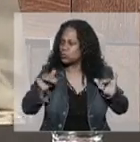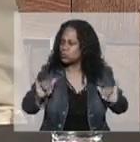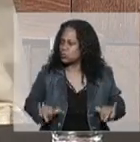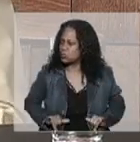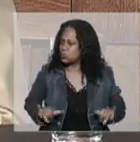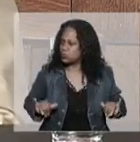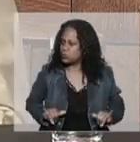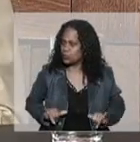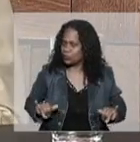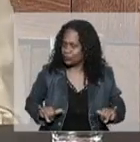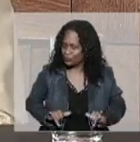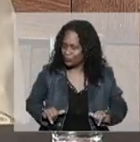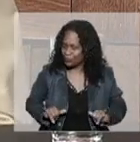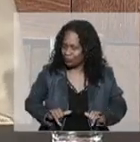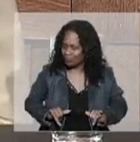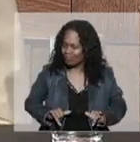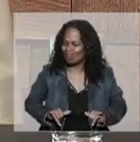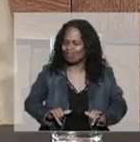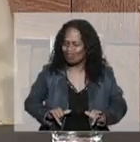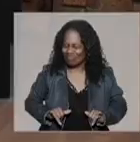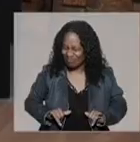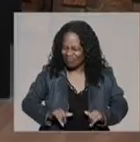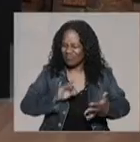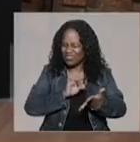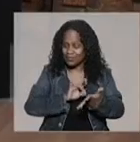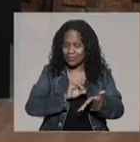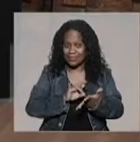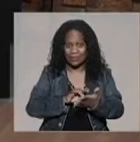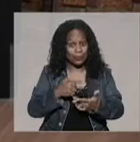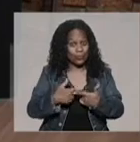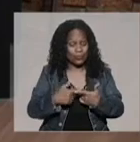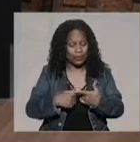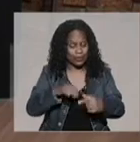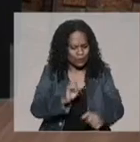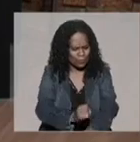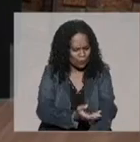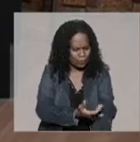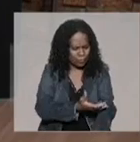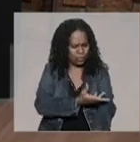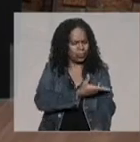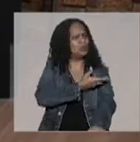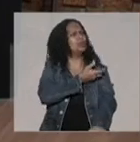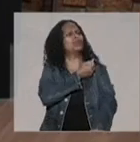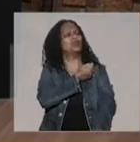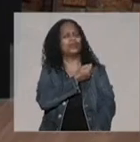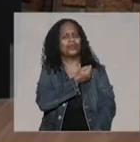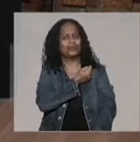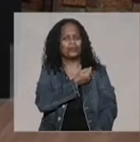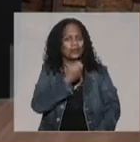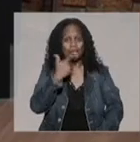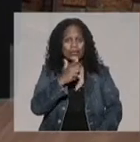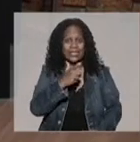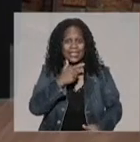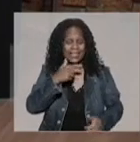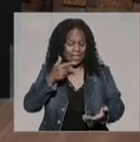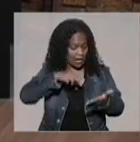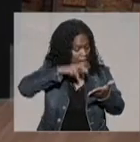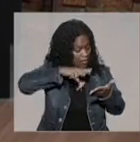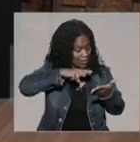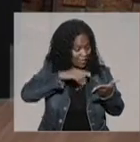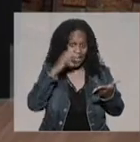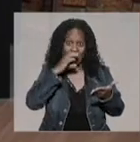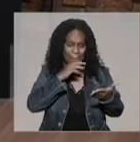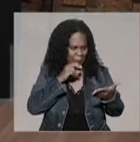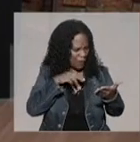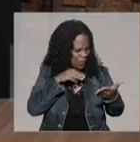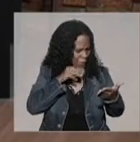sofri. Nossa Senhora. É? Nossa, que era muita emoção. E eu não tinha embocadura para ler 15 minutos de notícia. Que